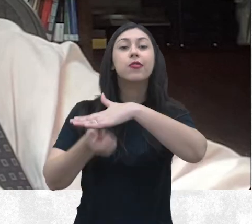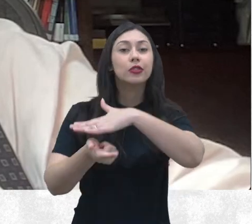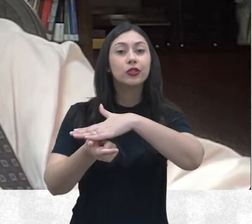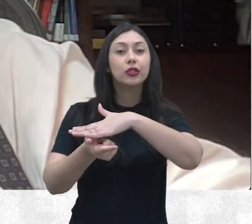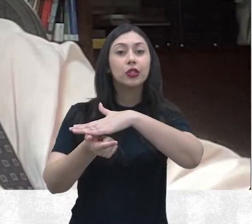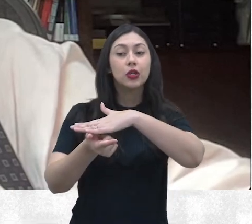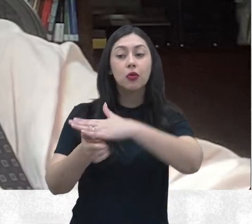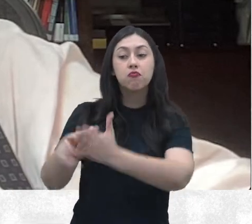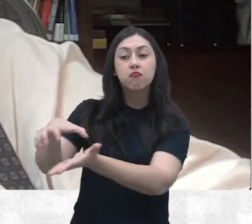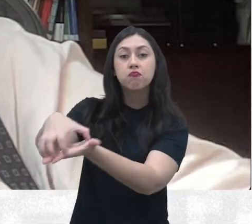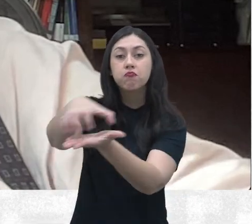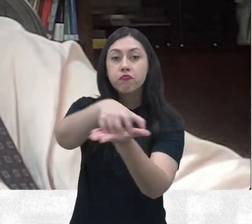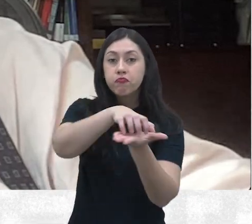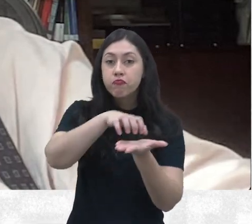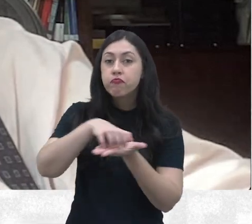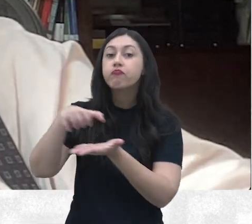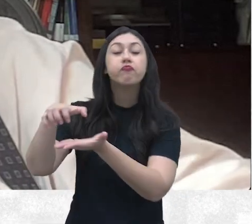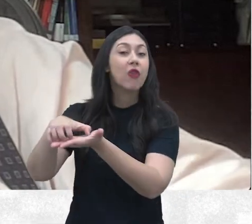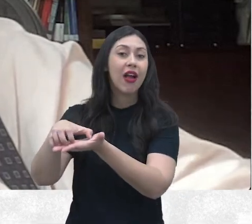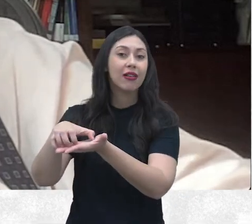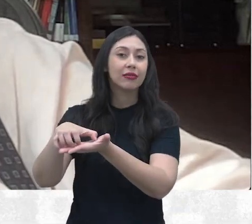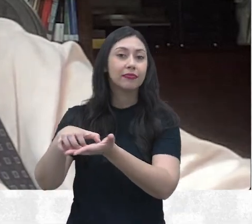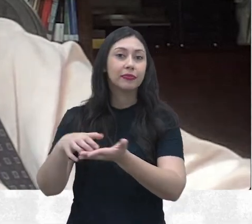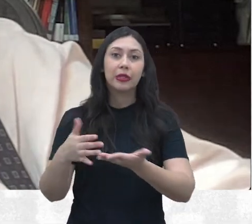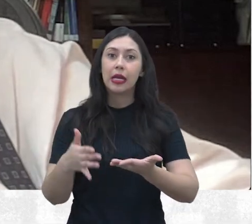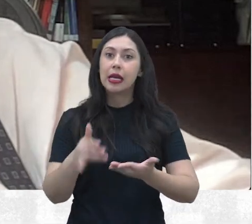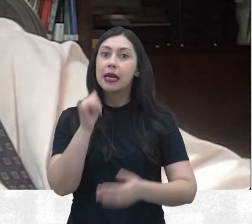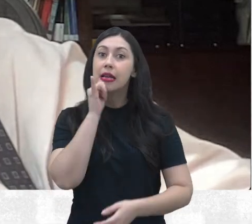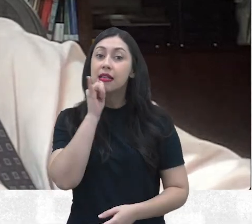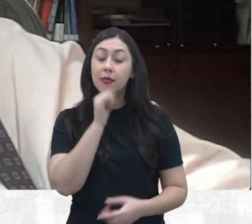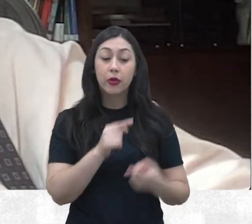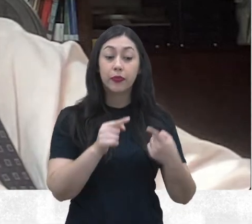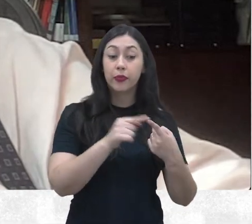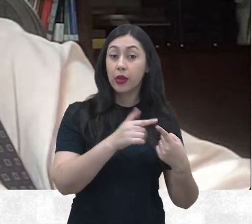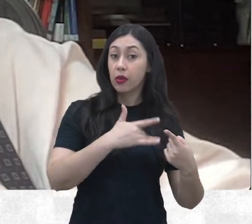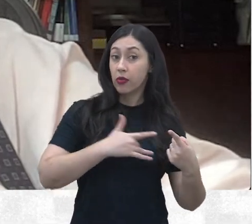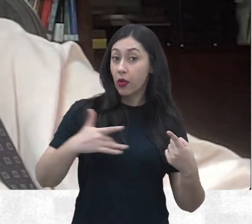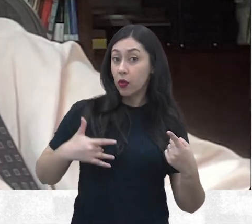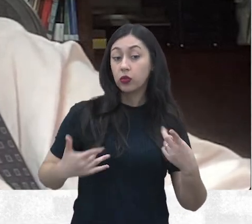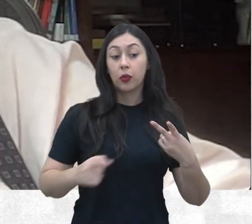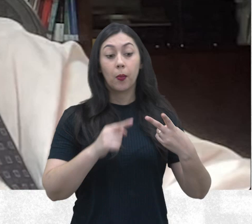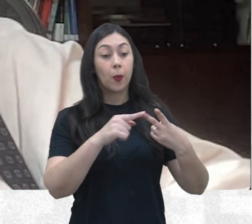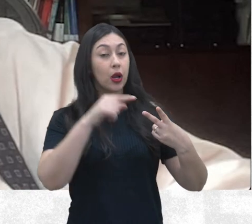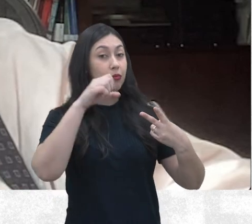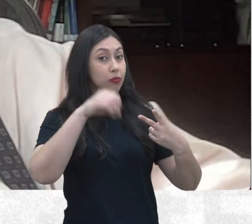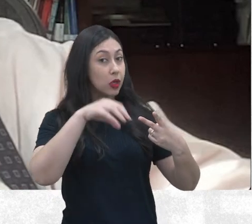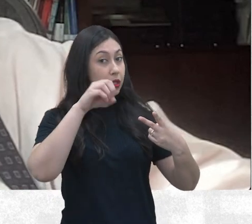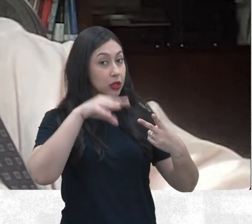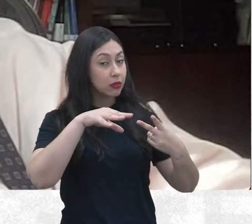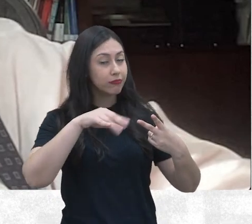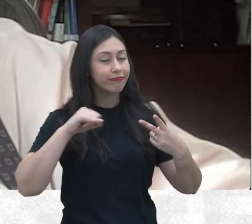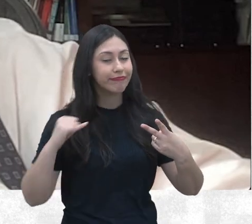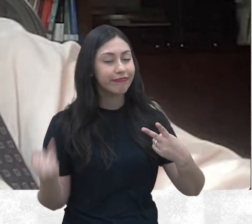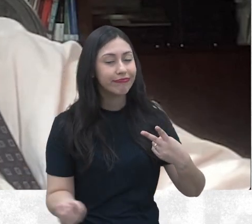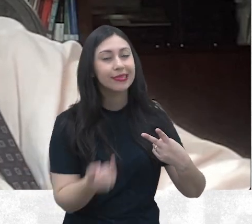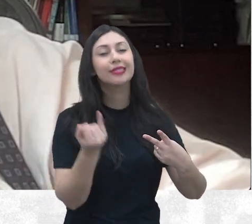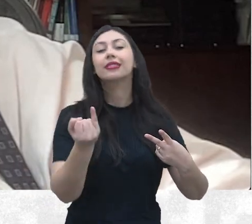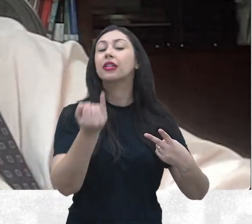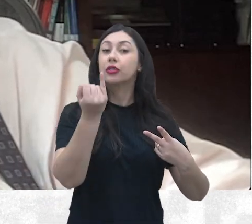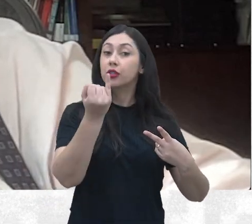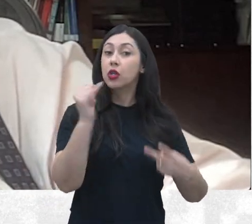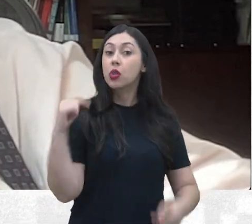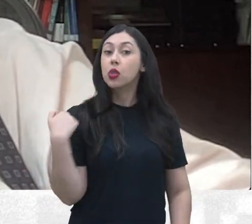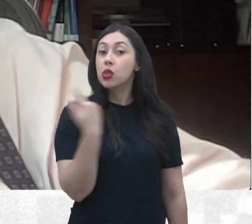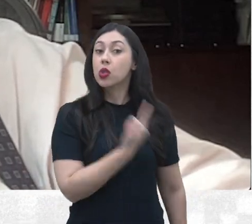diminuem a desigualdade, como é o caso da saúde e da educação, são fundamentais.